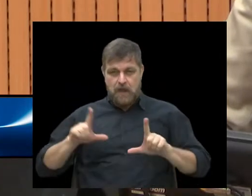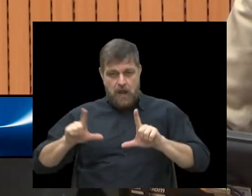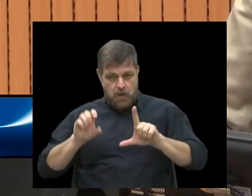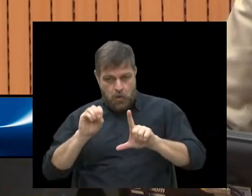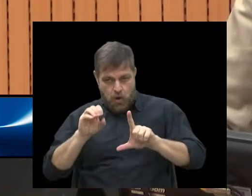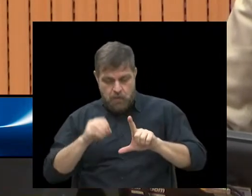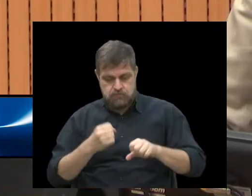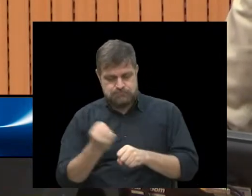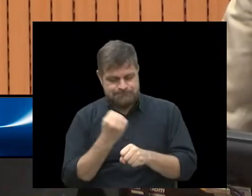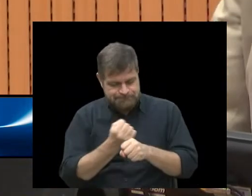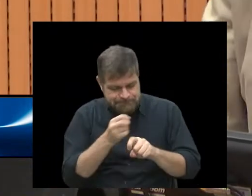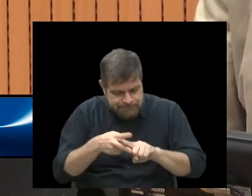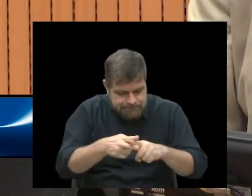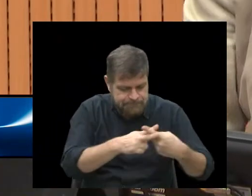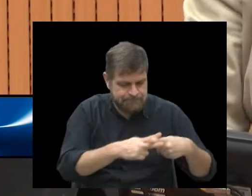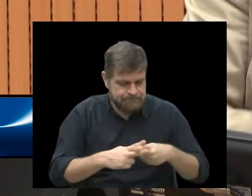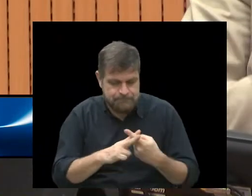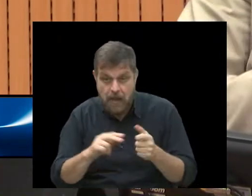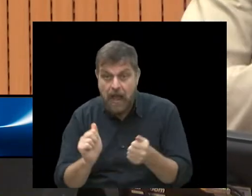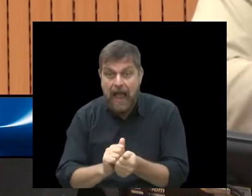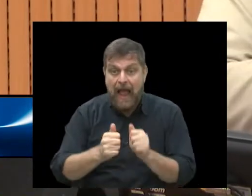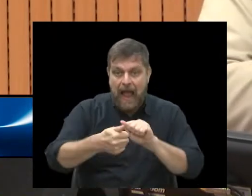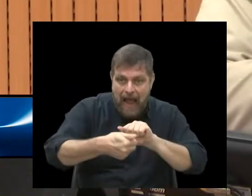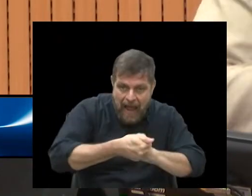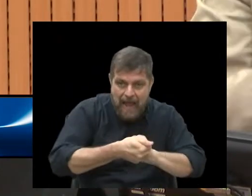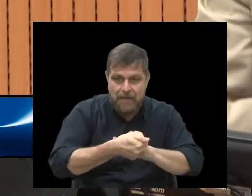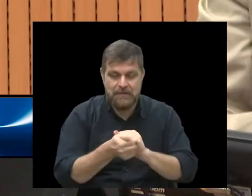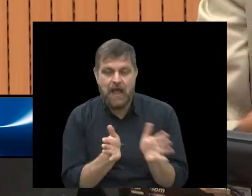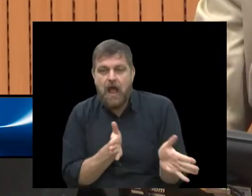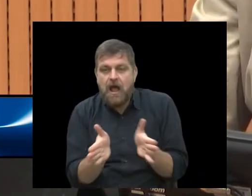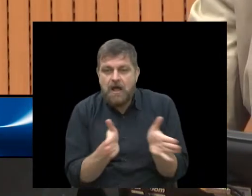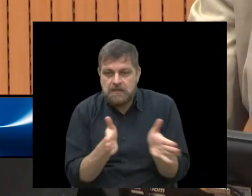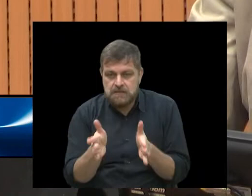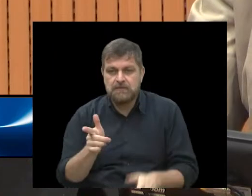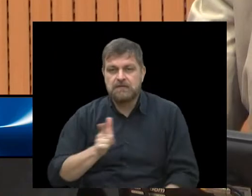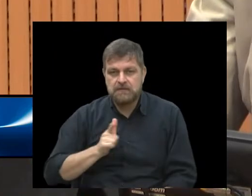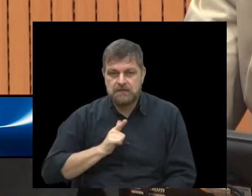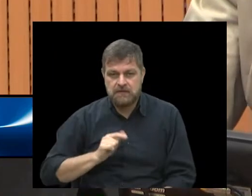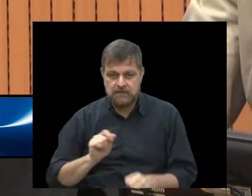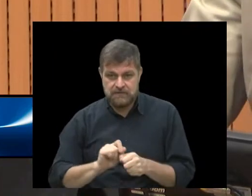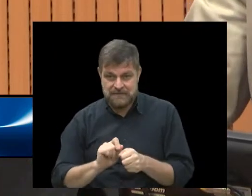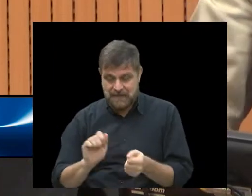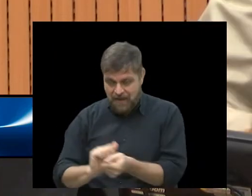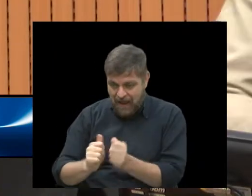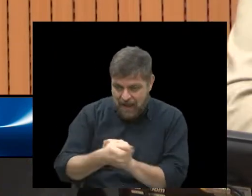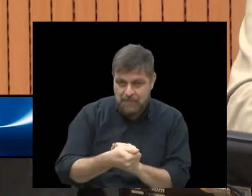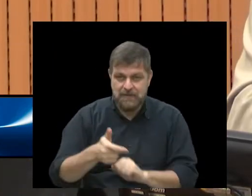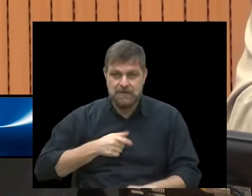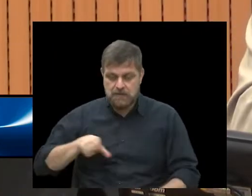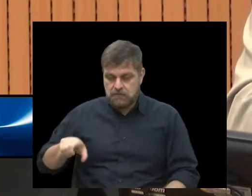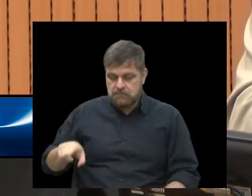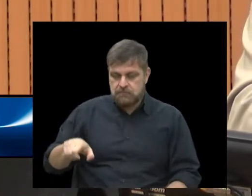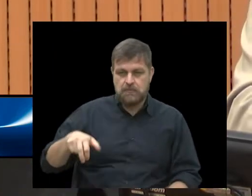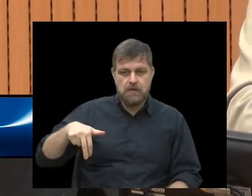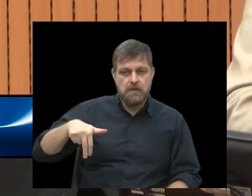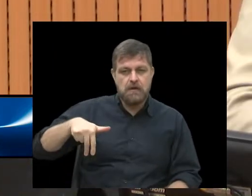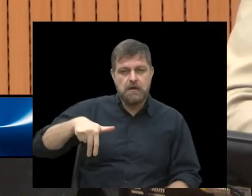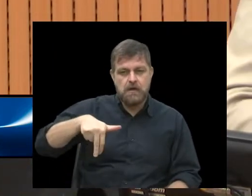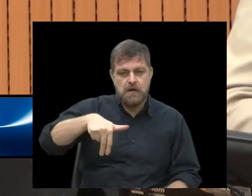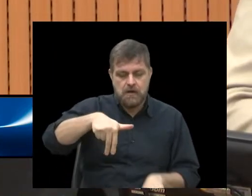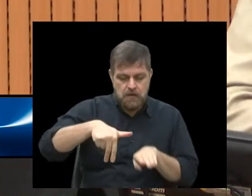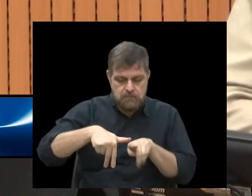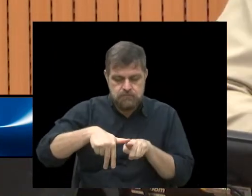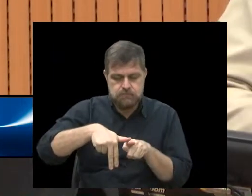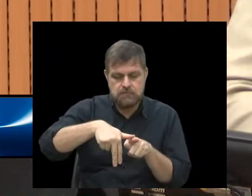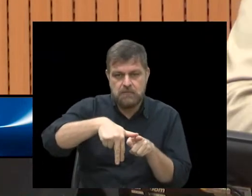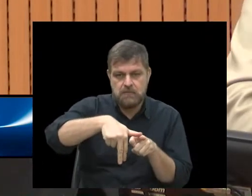a casa, tornando-a acessível. A entrada da casa foi adaptada com corrimão para que ela tenha mais